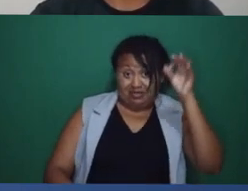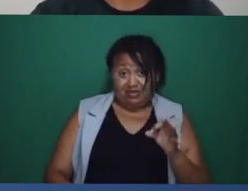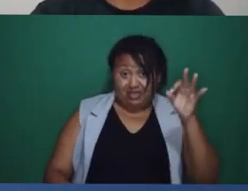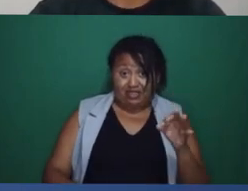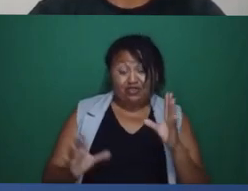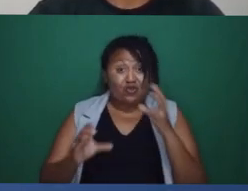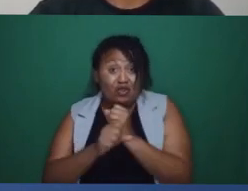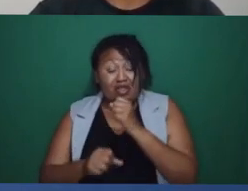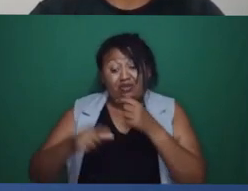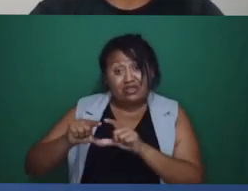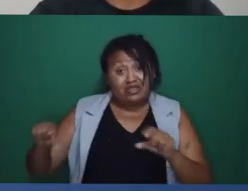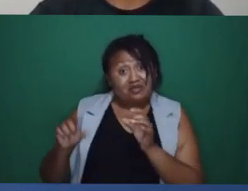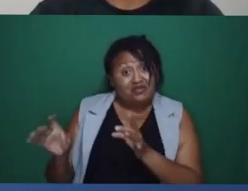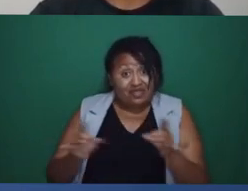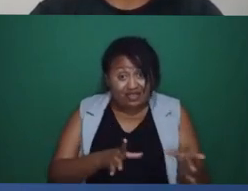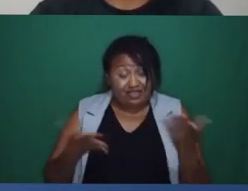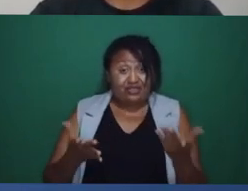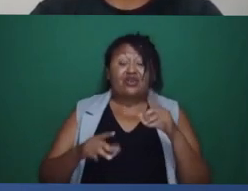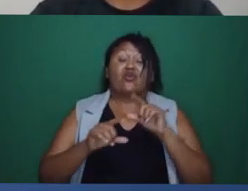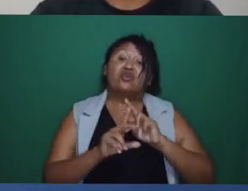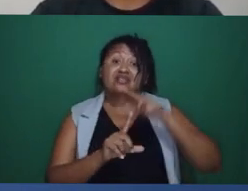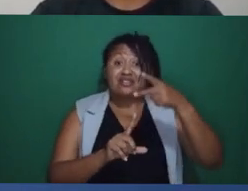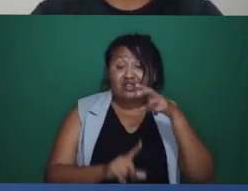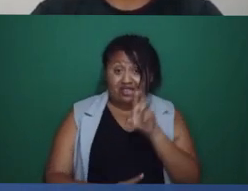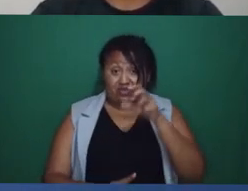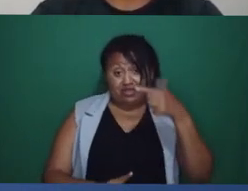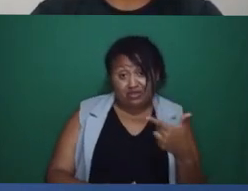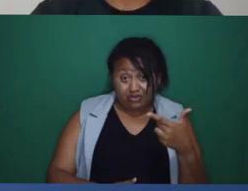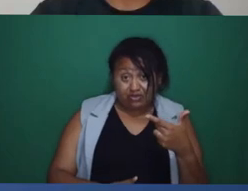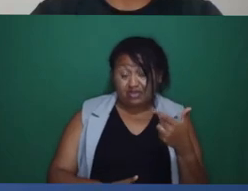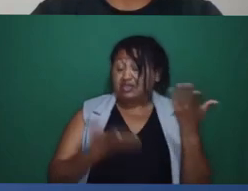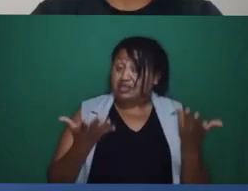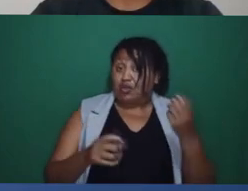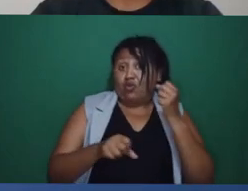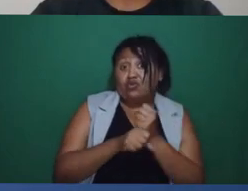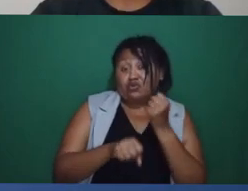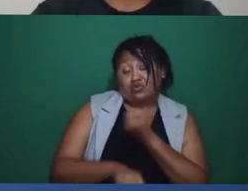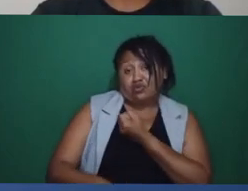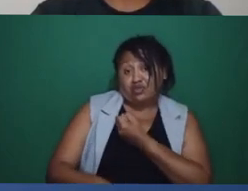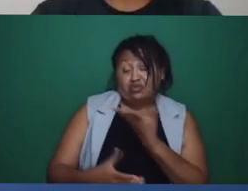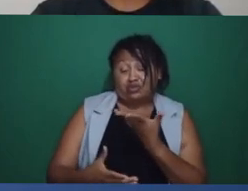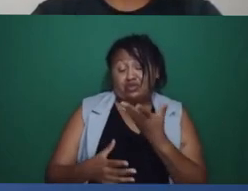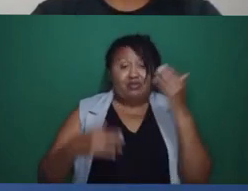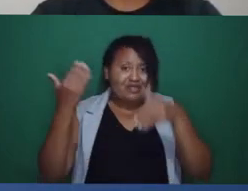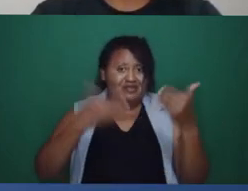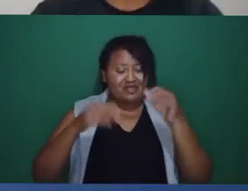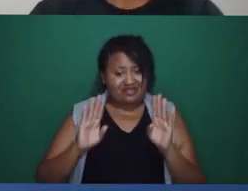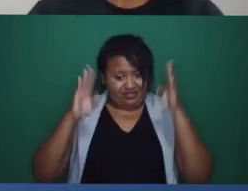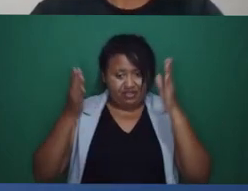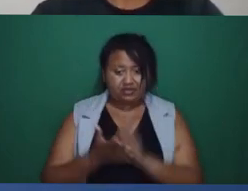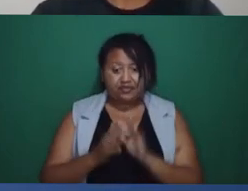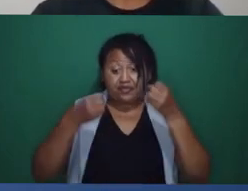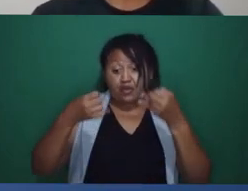vendidos e o total de bilhetes vendidos excedeu em 52 o número total de participantes da festa